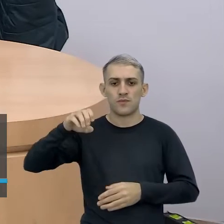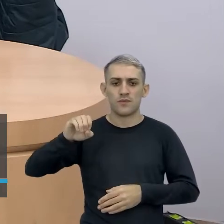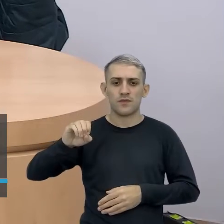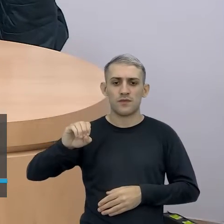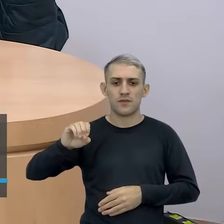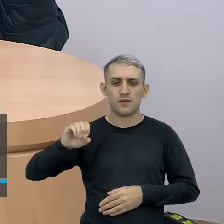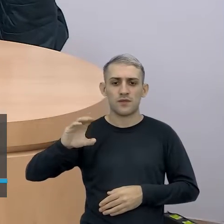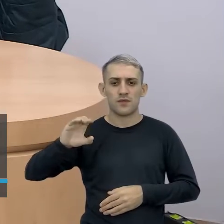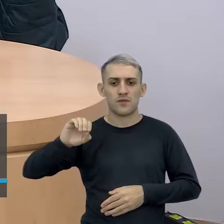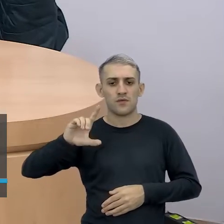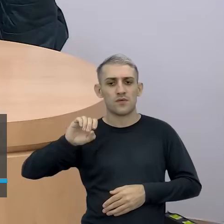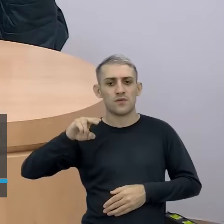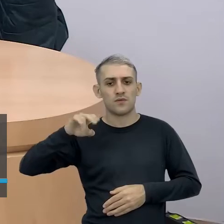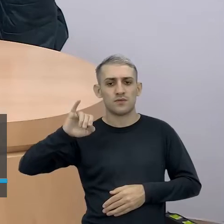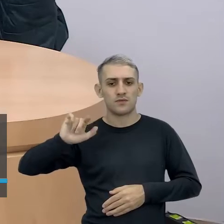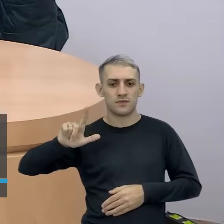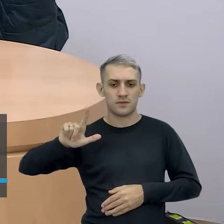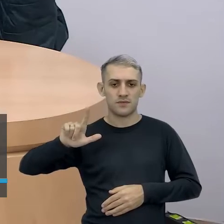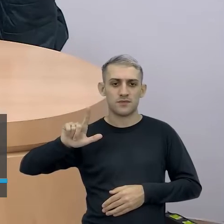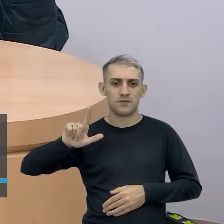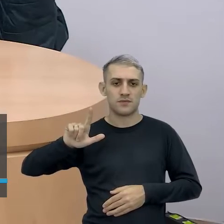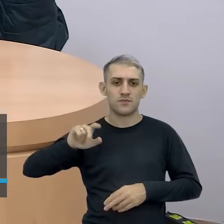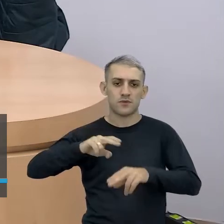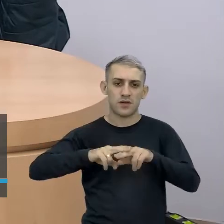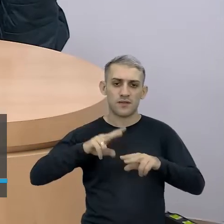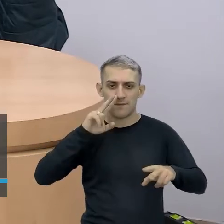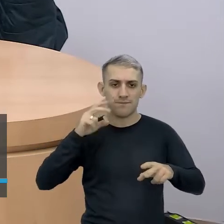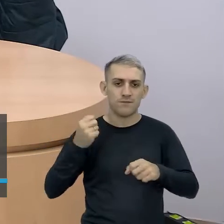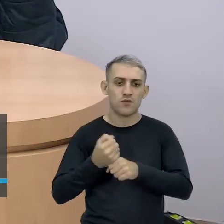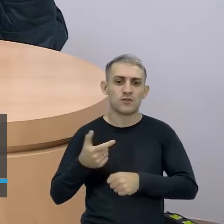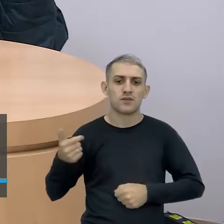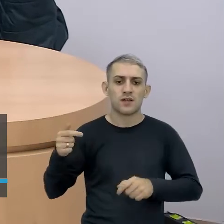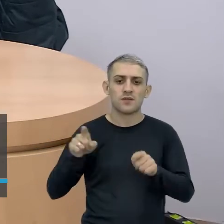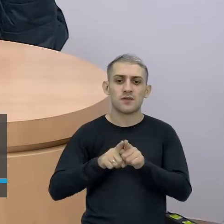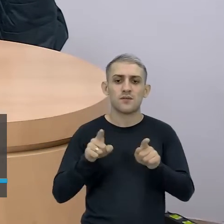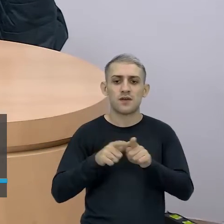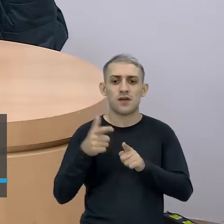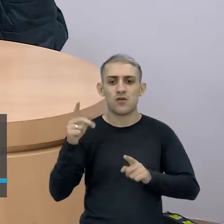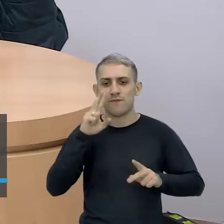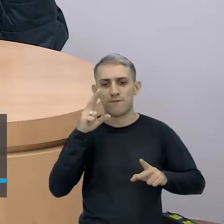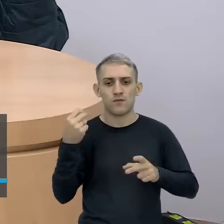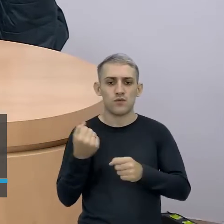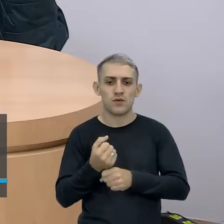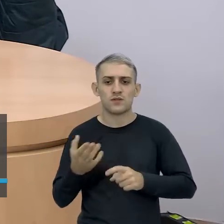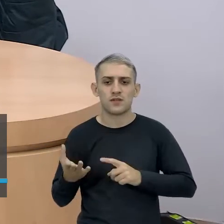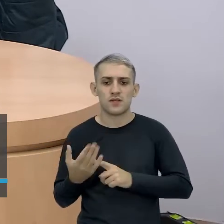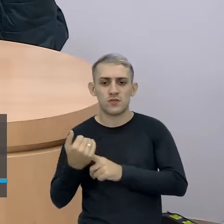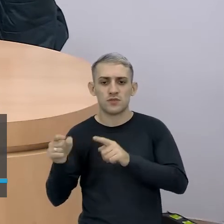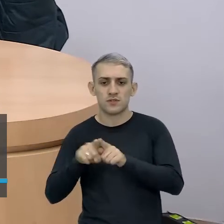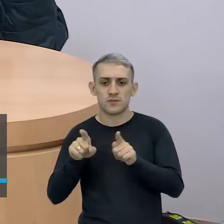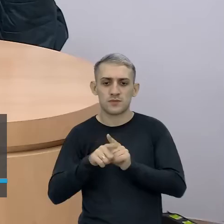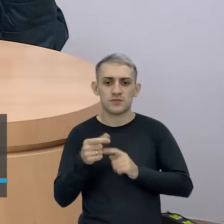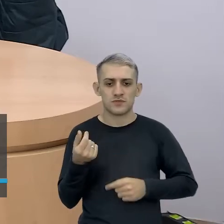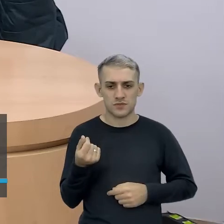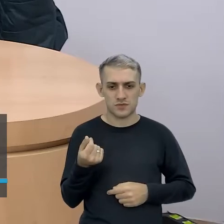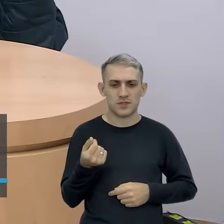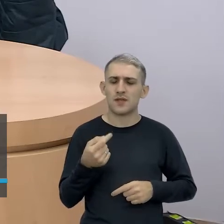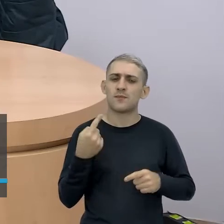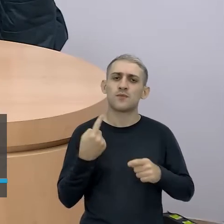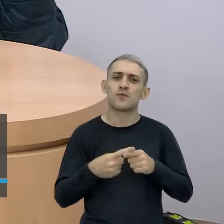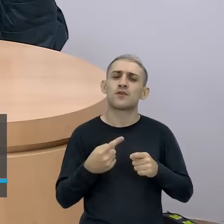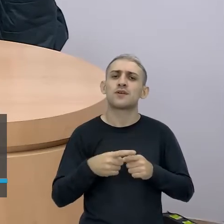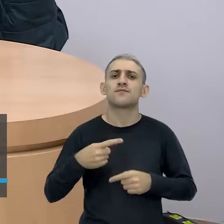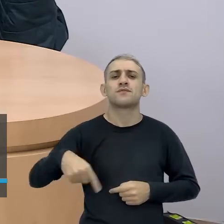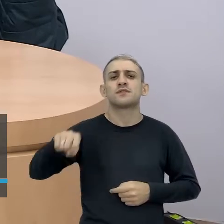neocolonial, colonial e política. Pelas forças das armas e pela força da tecnologia e do capital. É. E por que você